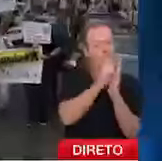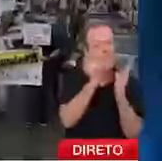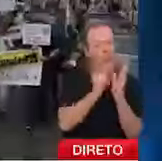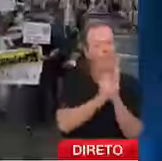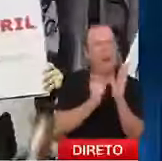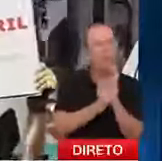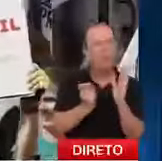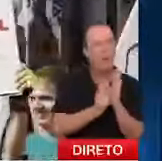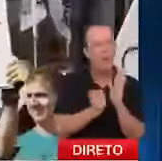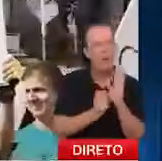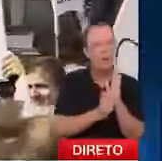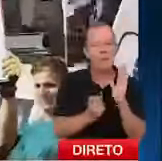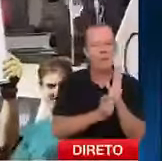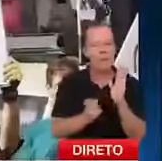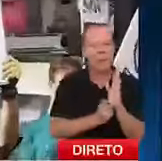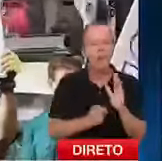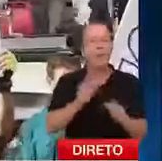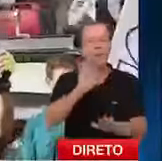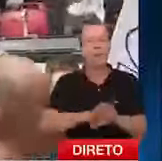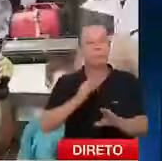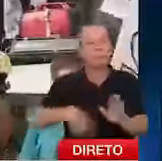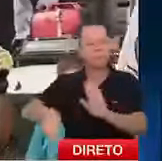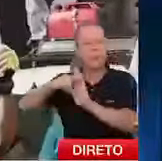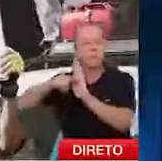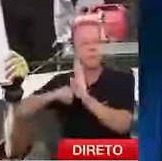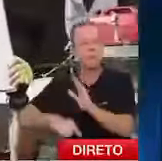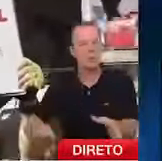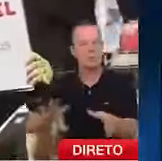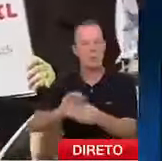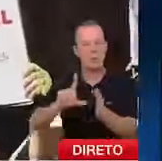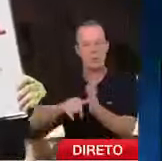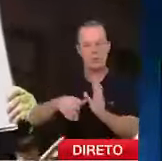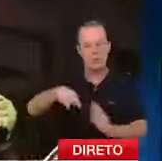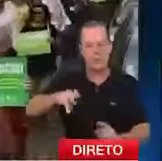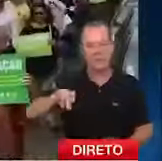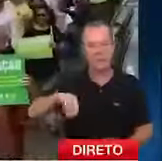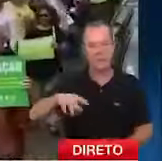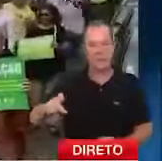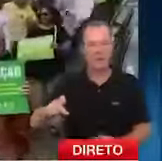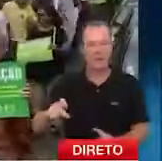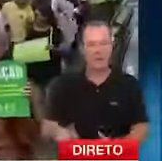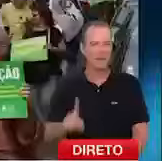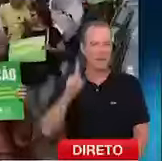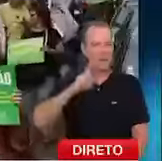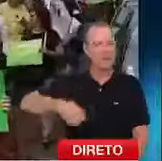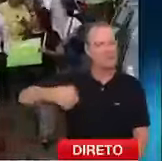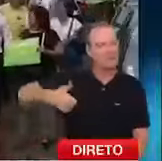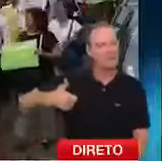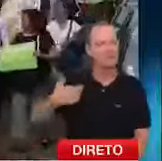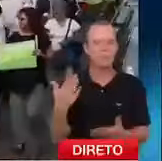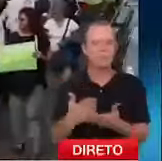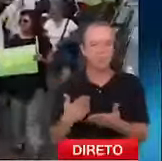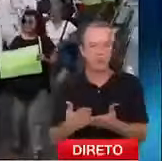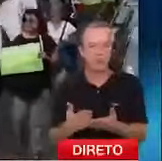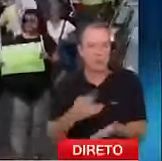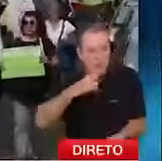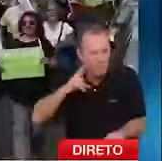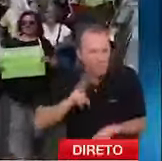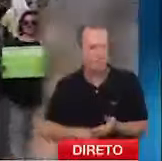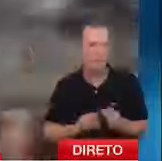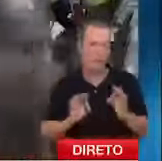abrigo portanto das medidas eh implementadas pelo projeto ma e será muitíssimo importante nós termos na escola a verdadeira